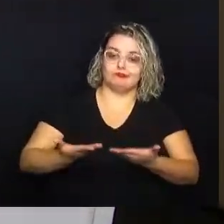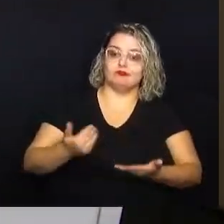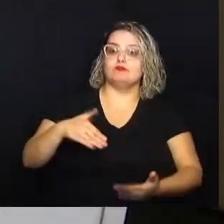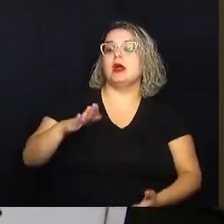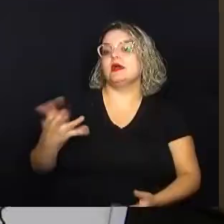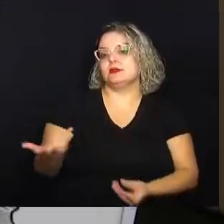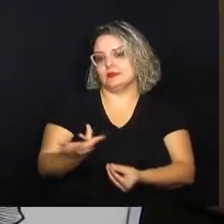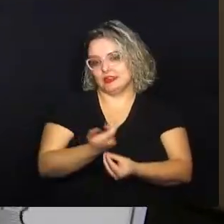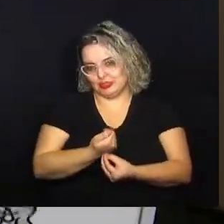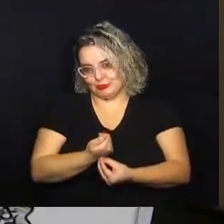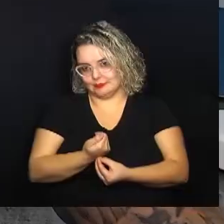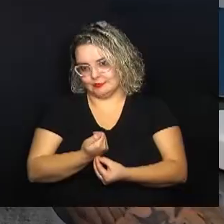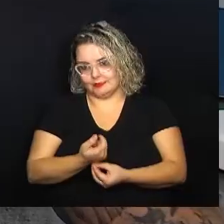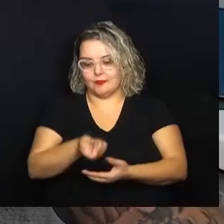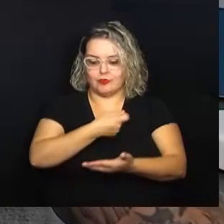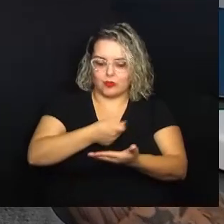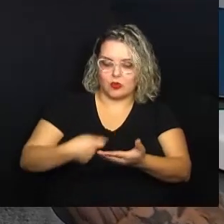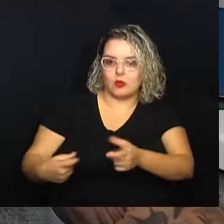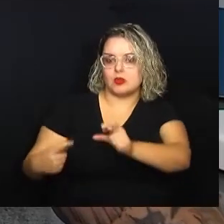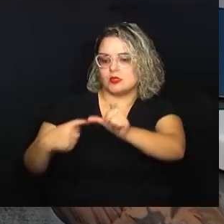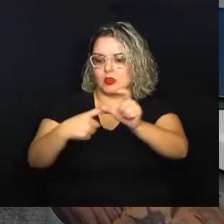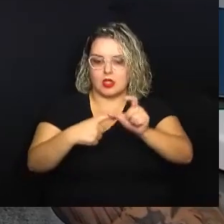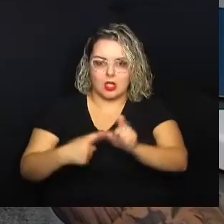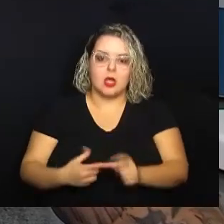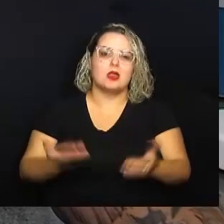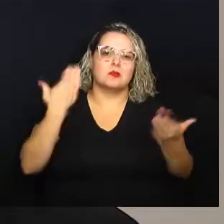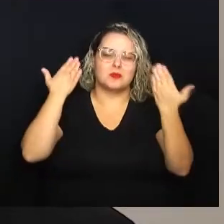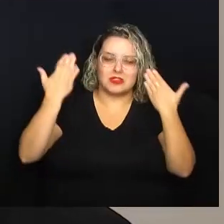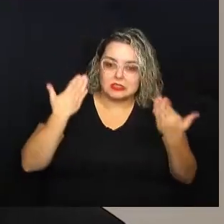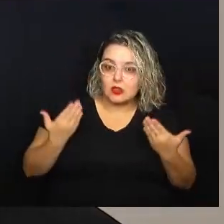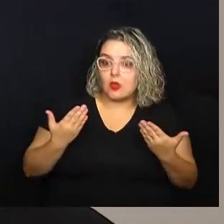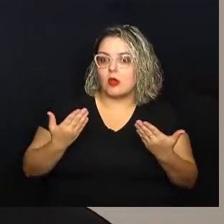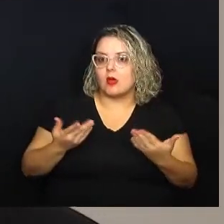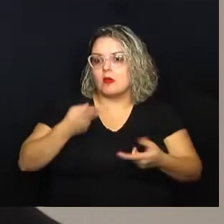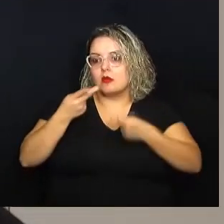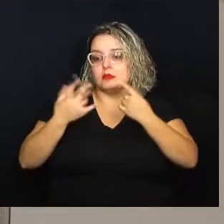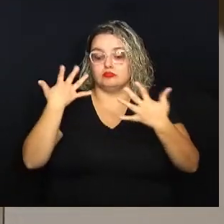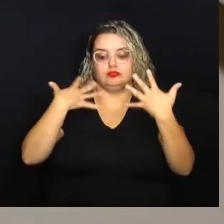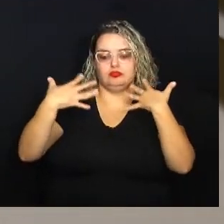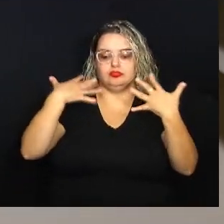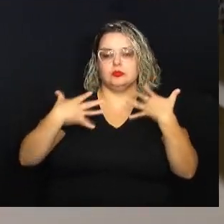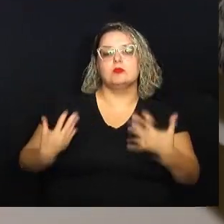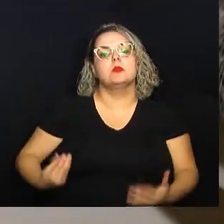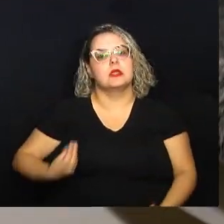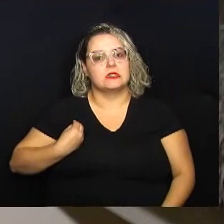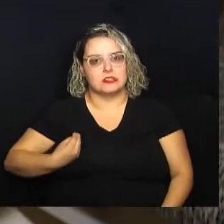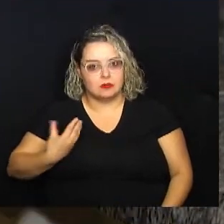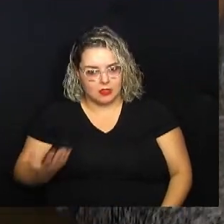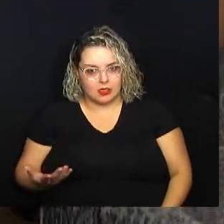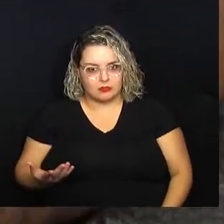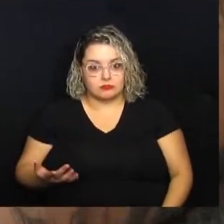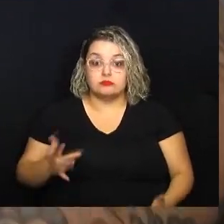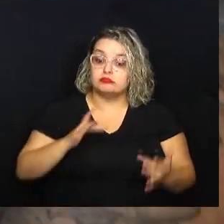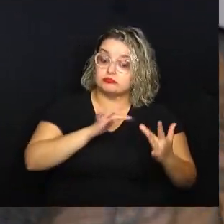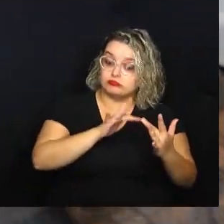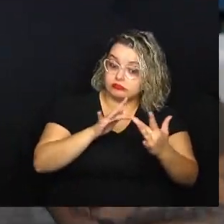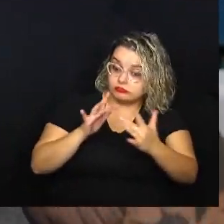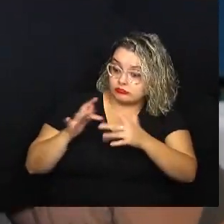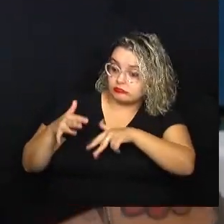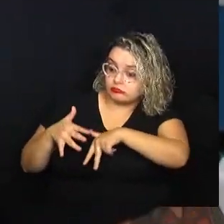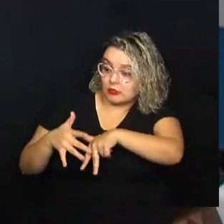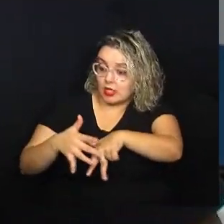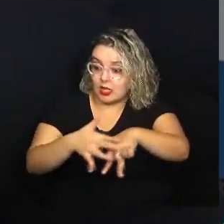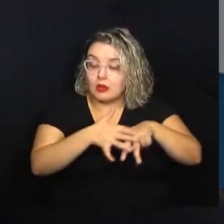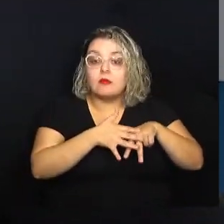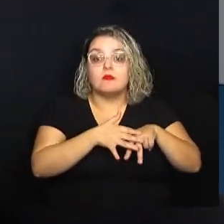vai além do artístico. O autor da HQ e psicólogo contou que foi inspirado por essas vivências e pelo